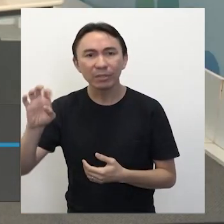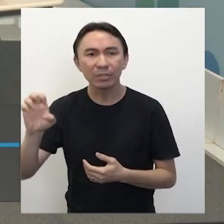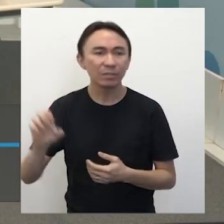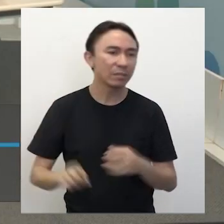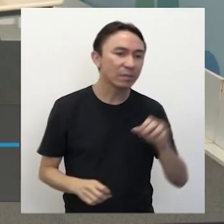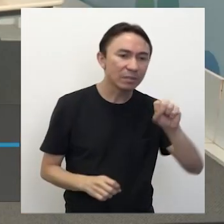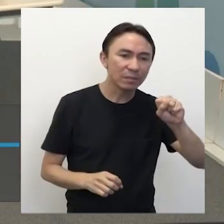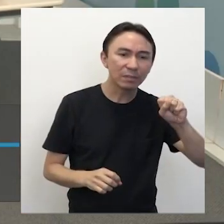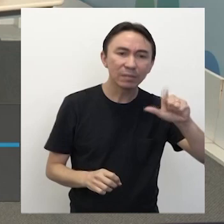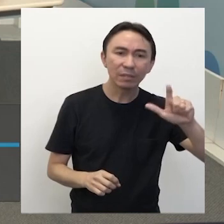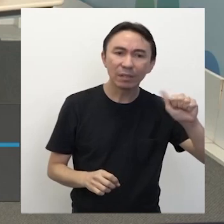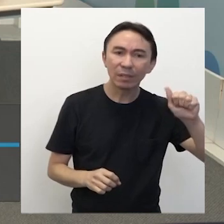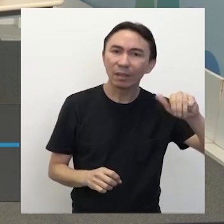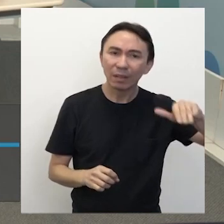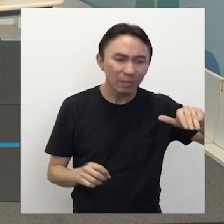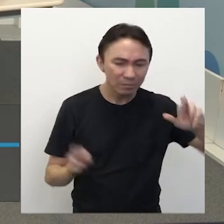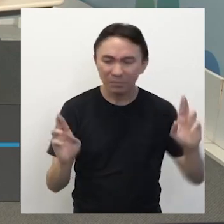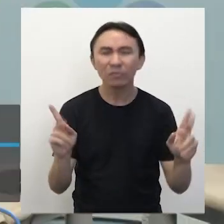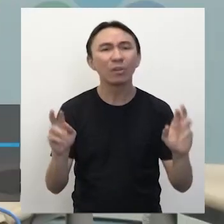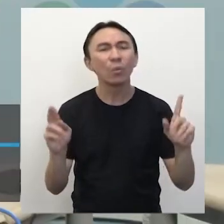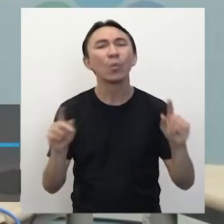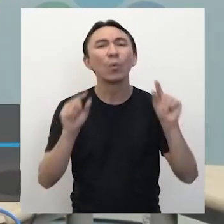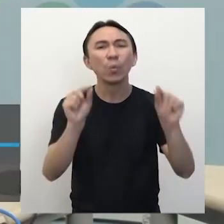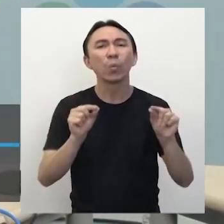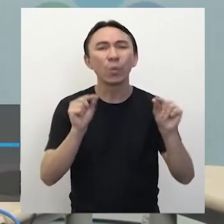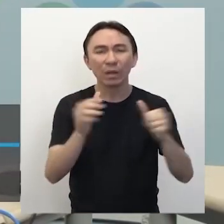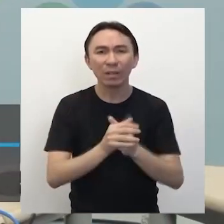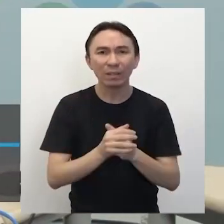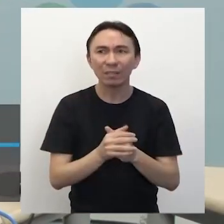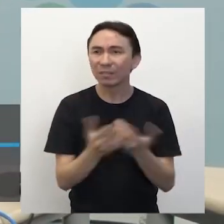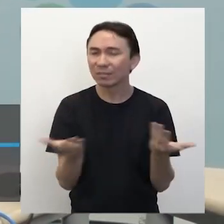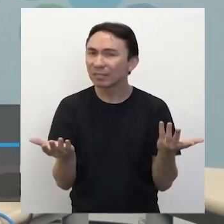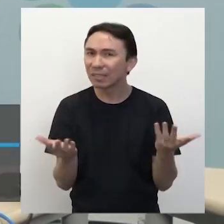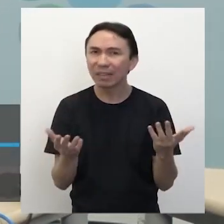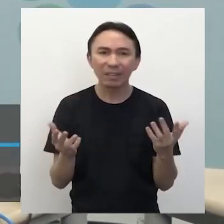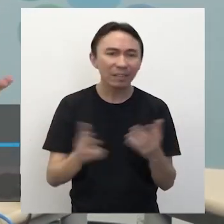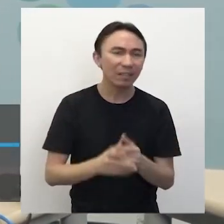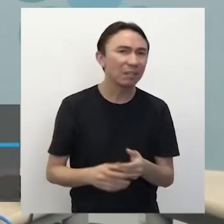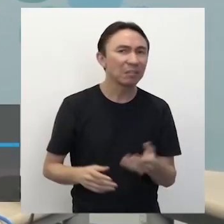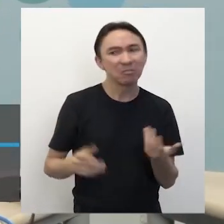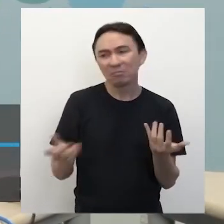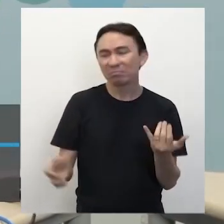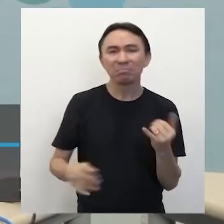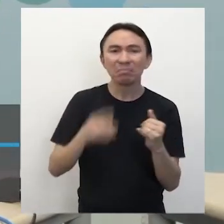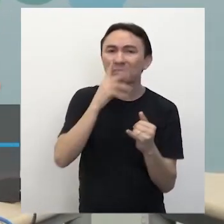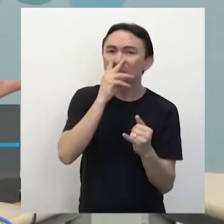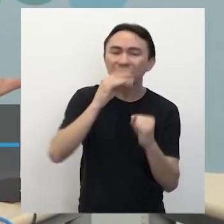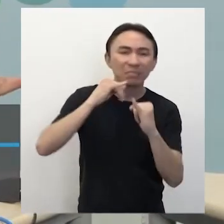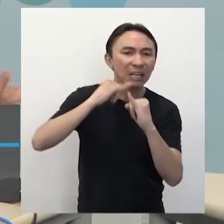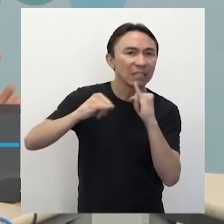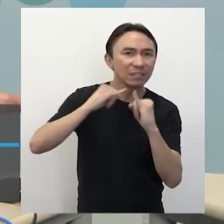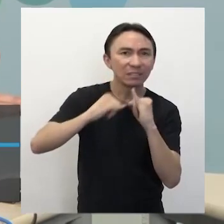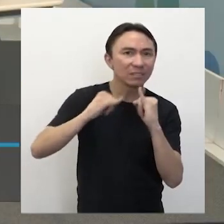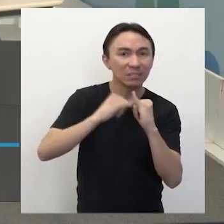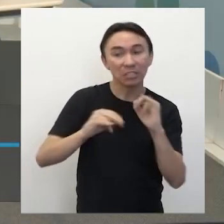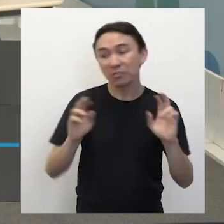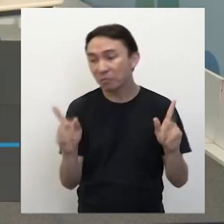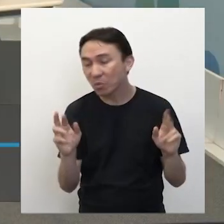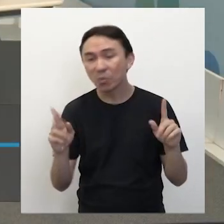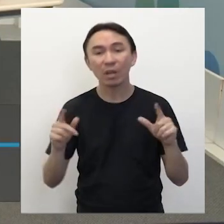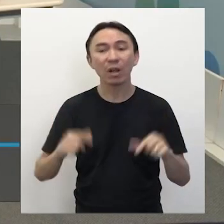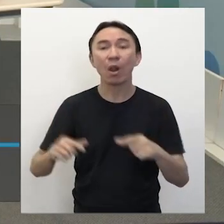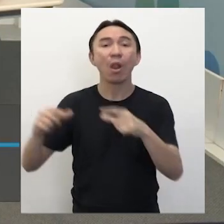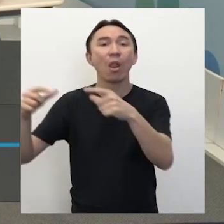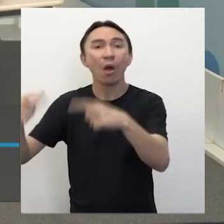verdade, eles têm a mesma característica. O que vai mudar, às vezes, é o contexto social. Isso, sim, o local. Né? É o local. Né?